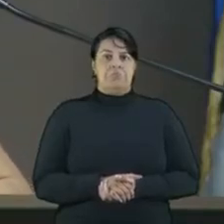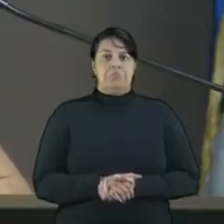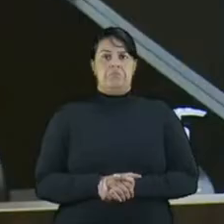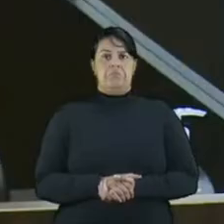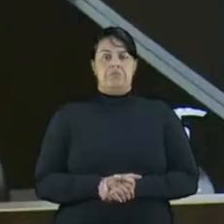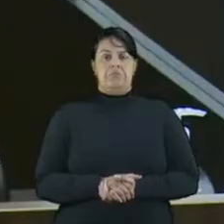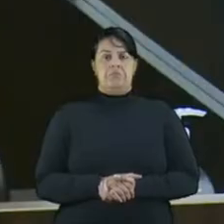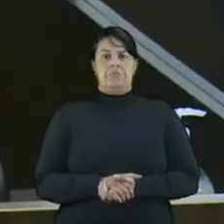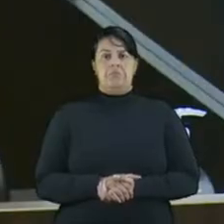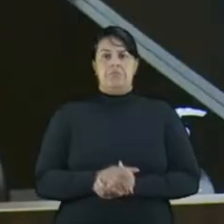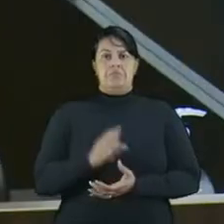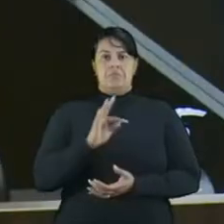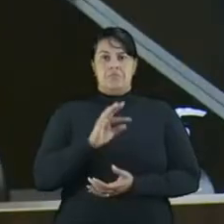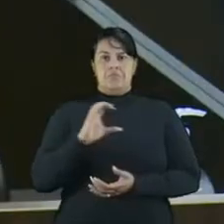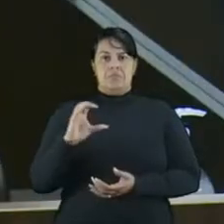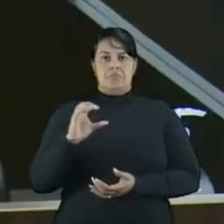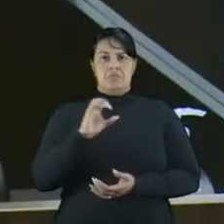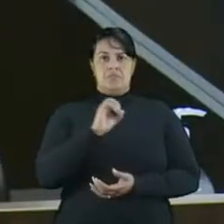Próximo TC